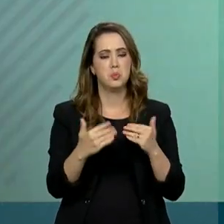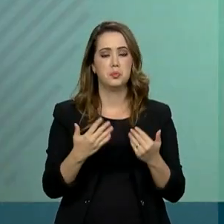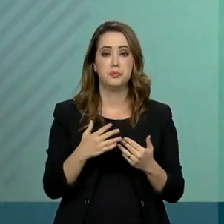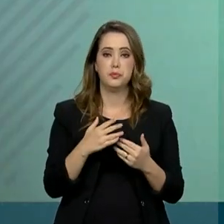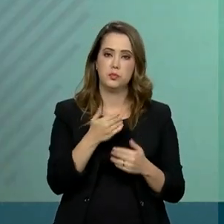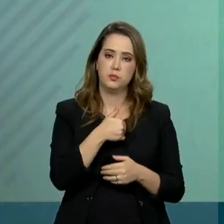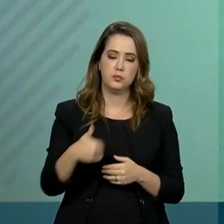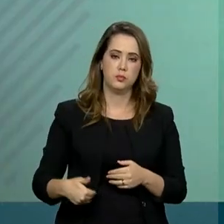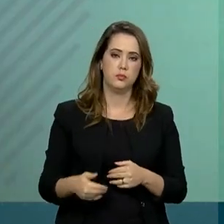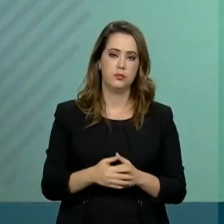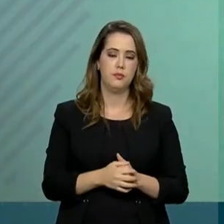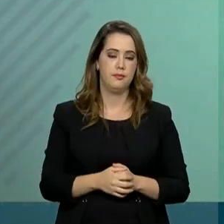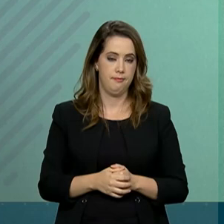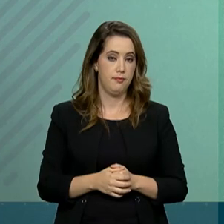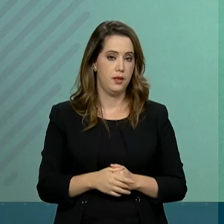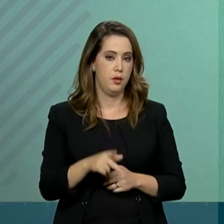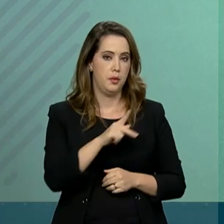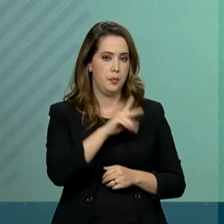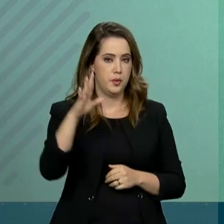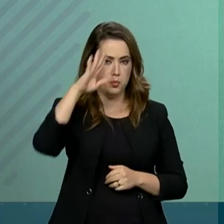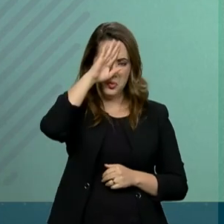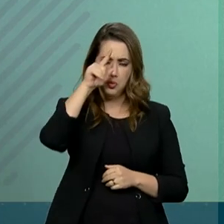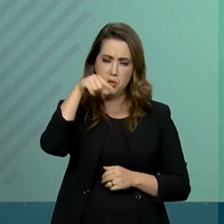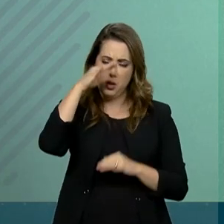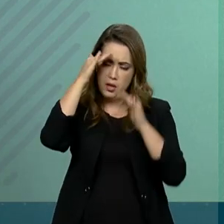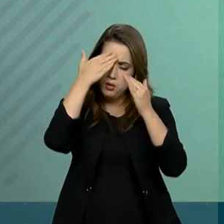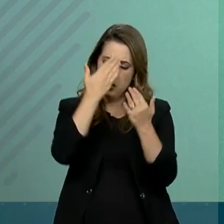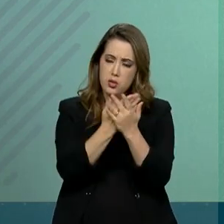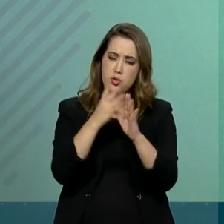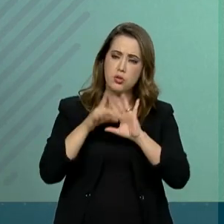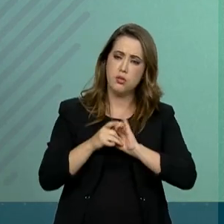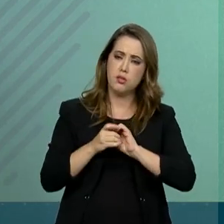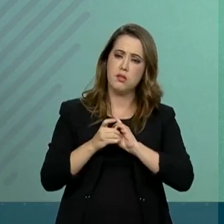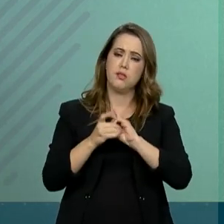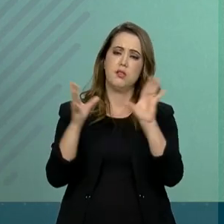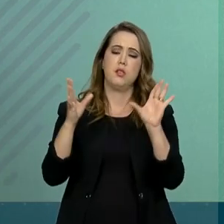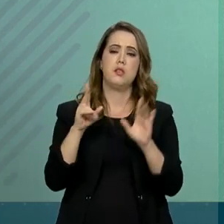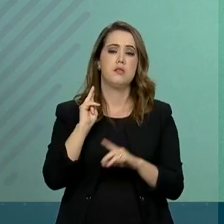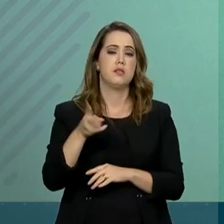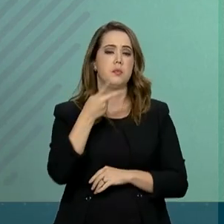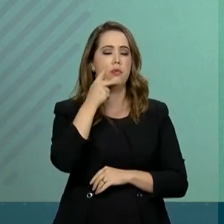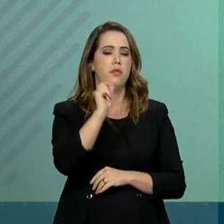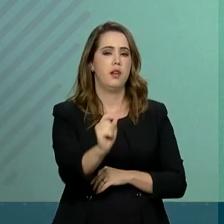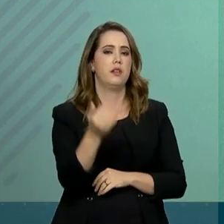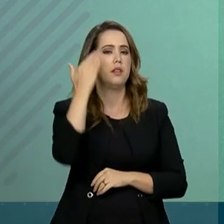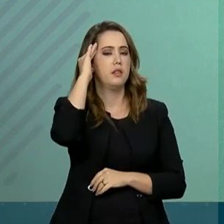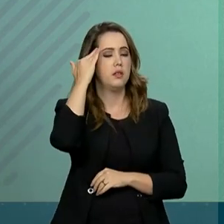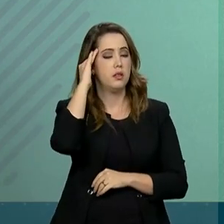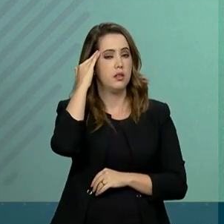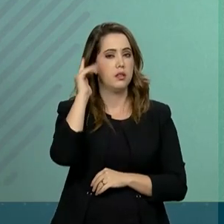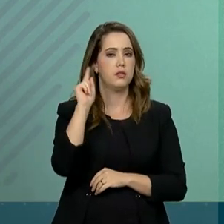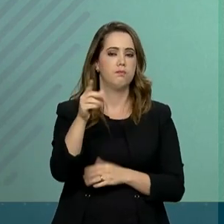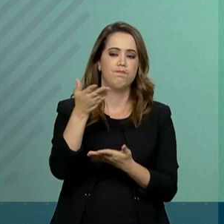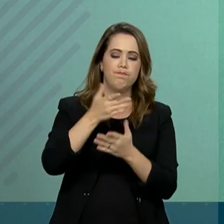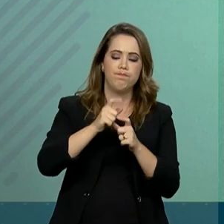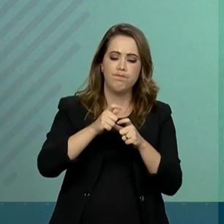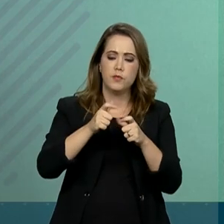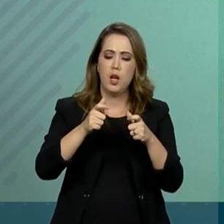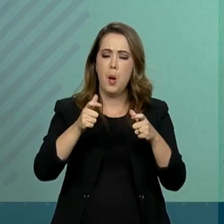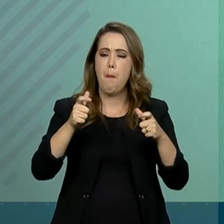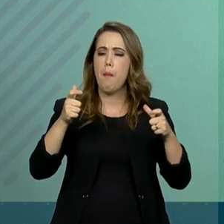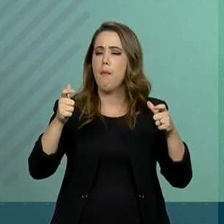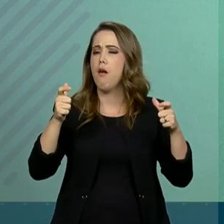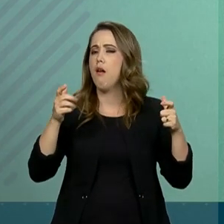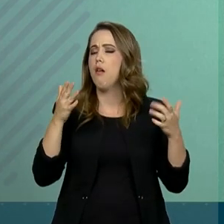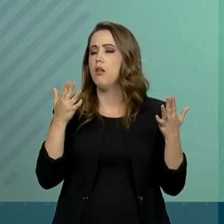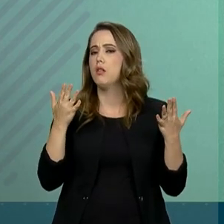vezes democrata que é vem se posicionando se posicionando no sentido de entender a dimensão do que significa